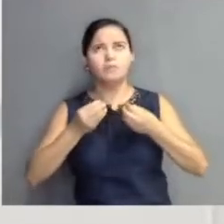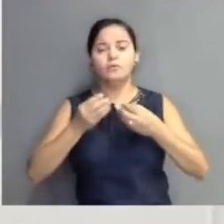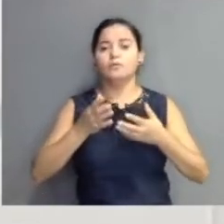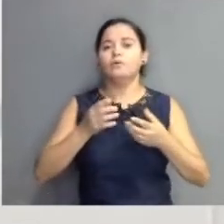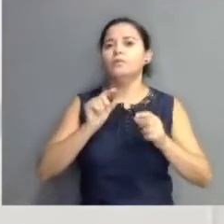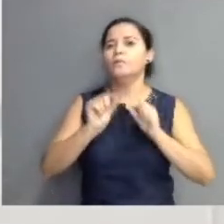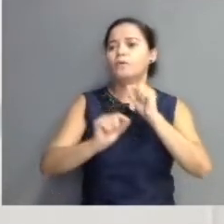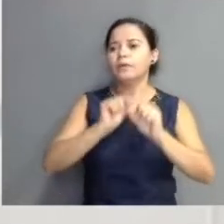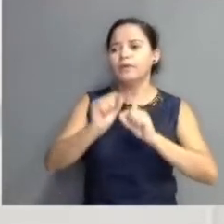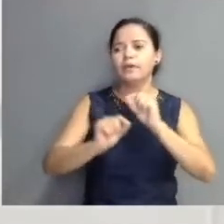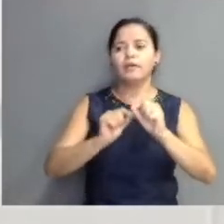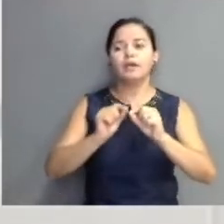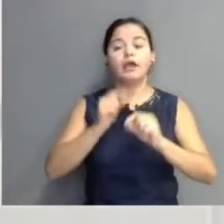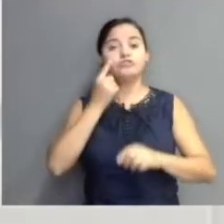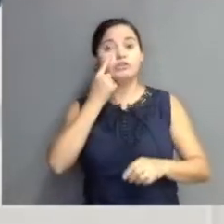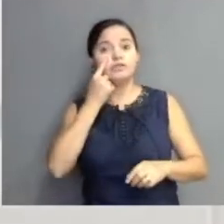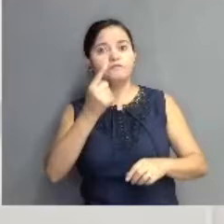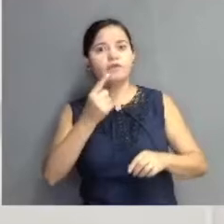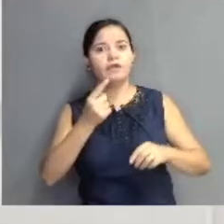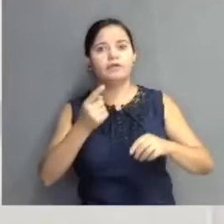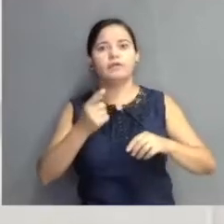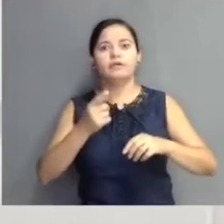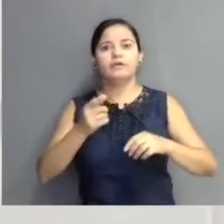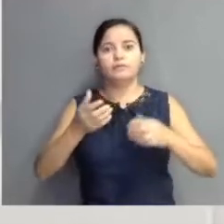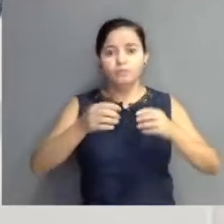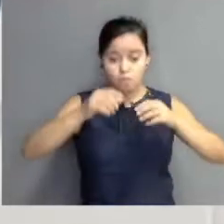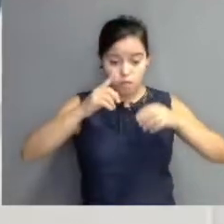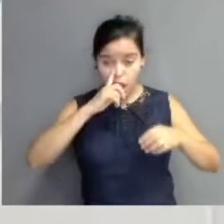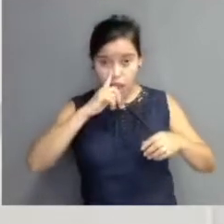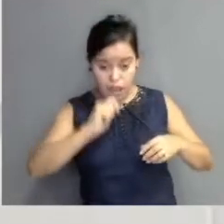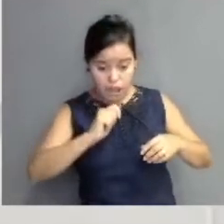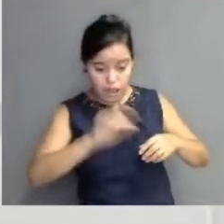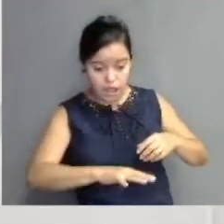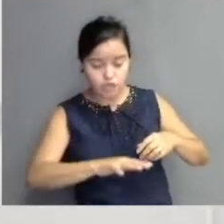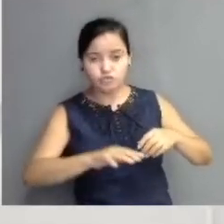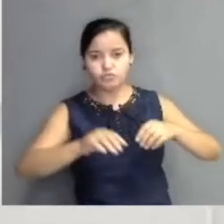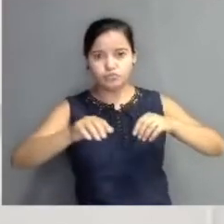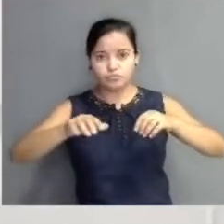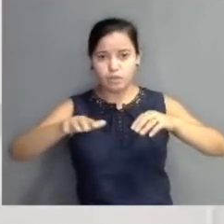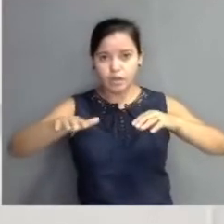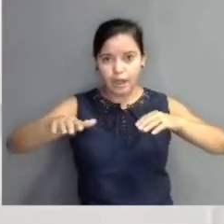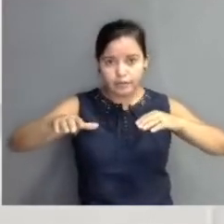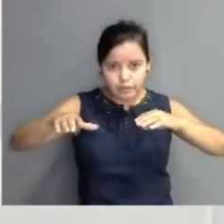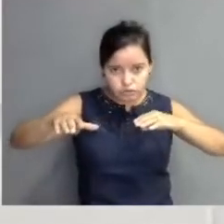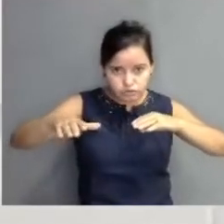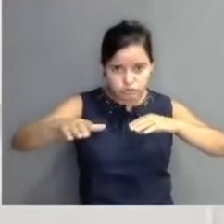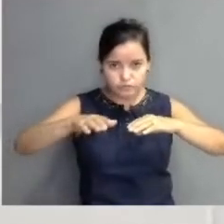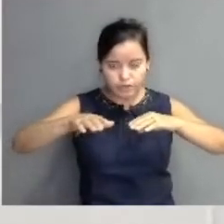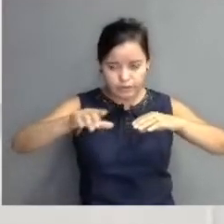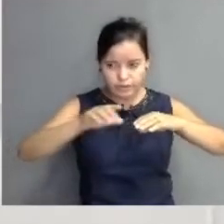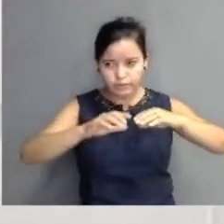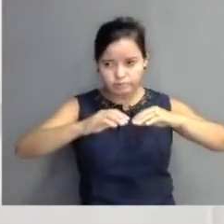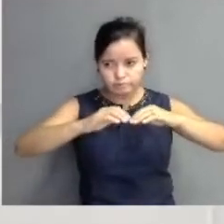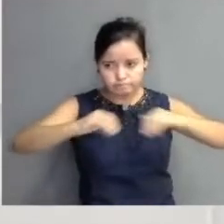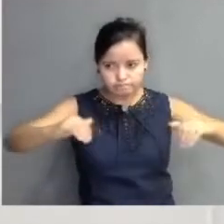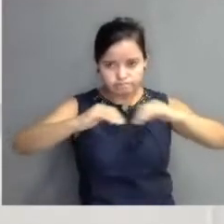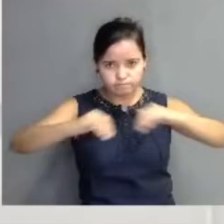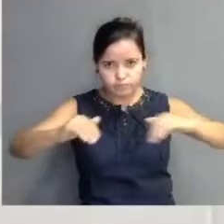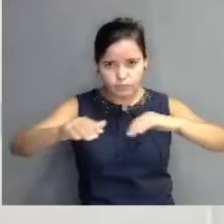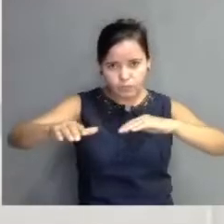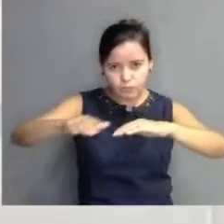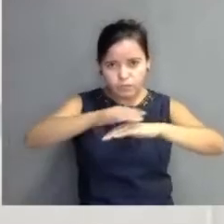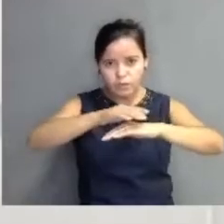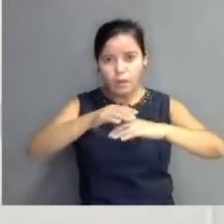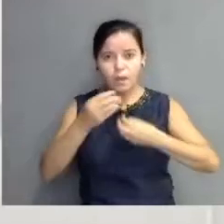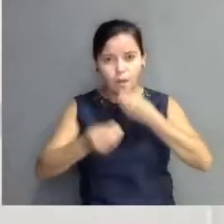porque aqui você vai ter já o quê? A cobertura desse lixo. Mas quando a gente volta a analisar a questão da decomposição da matéria